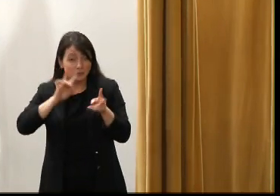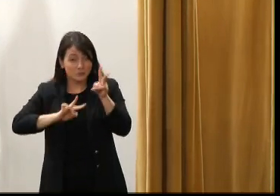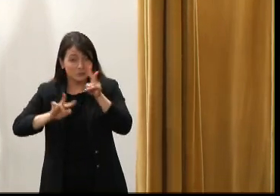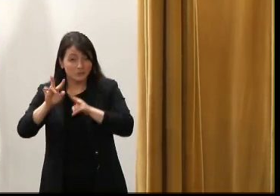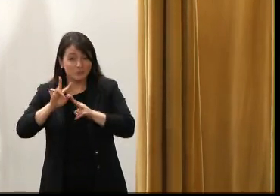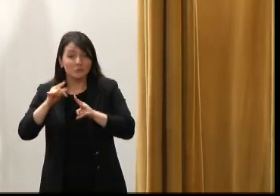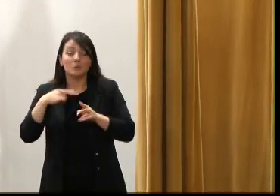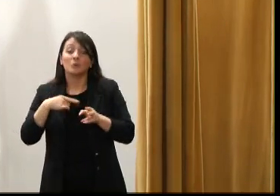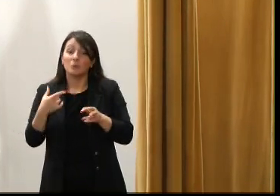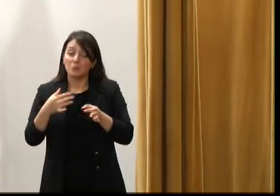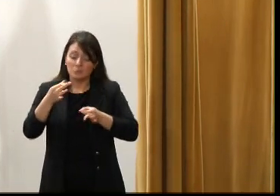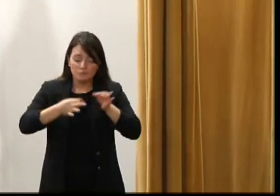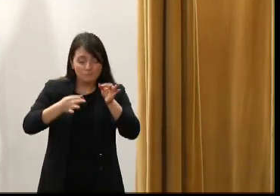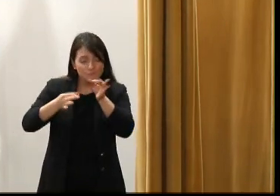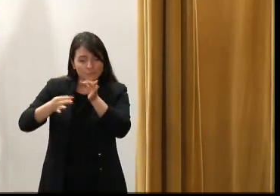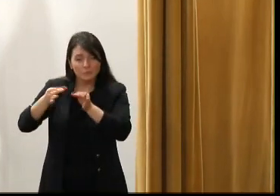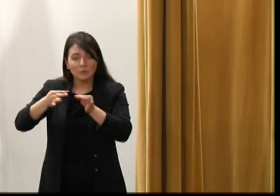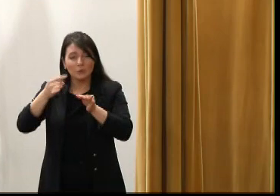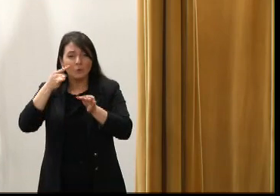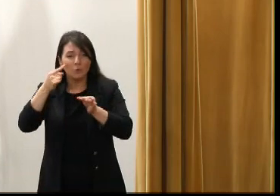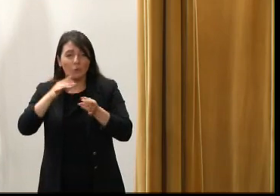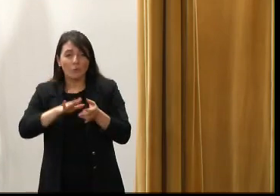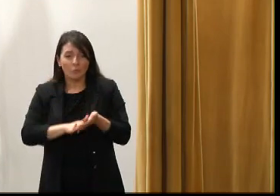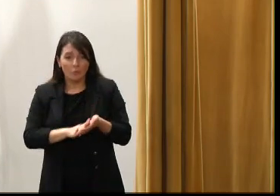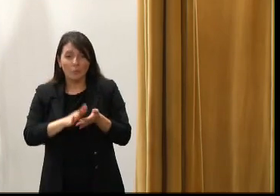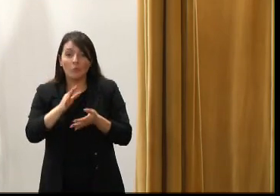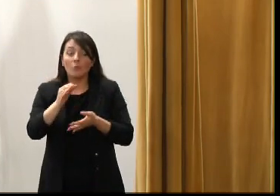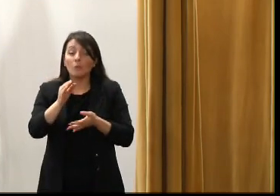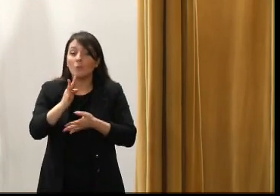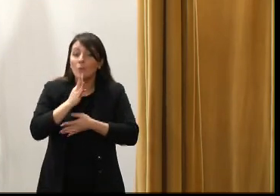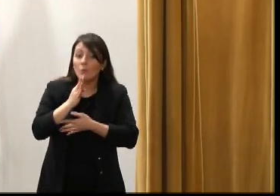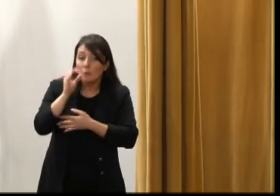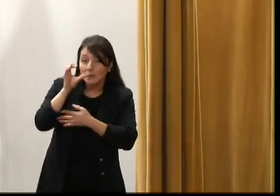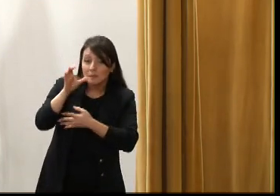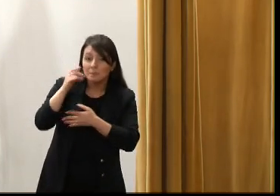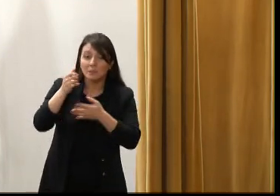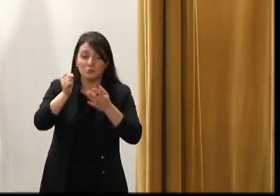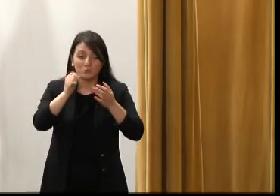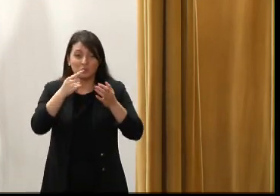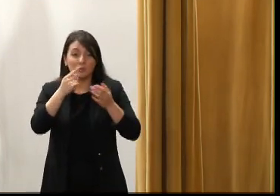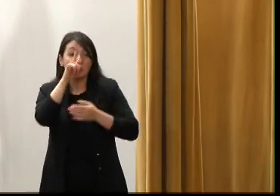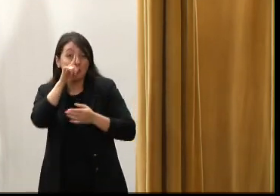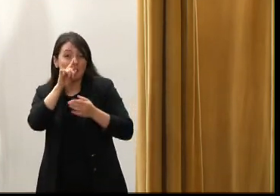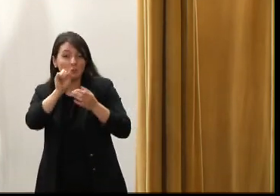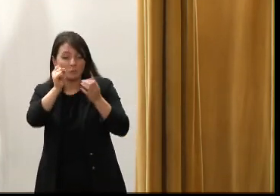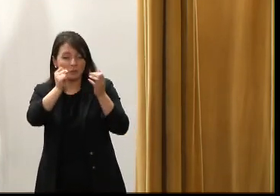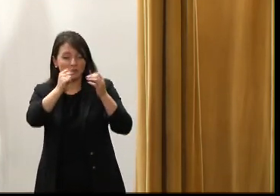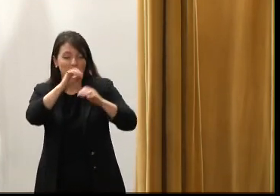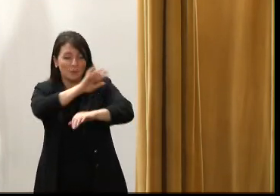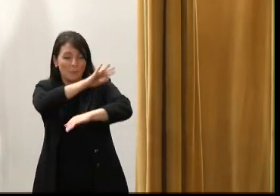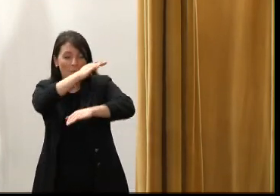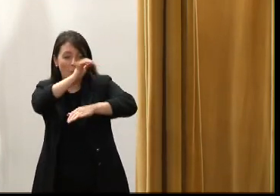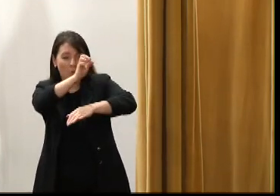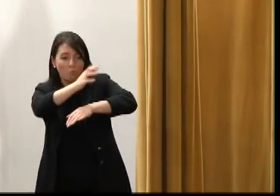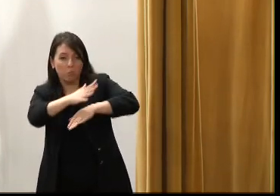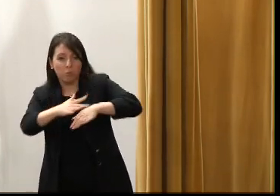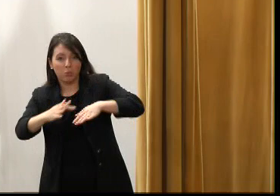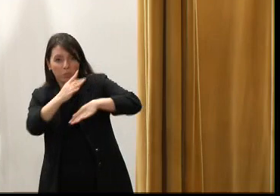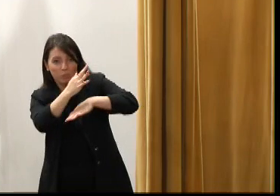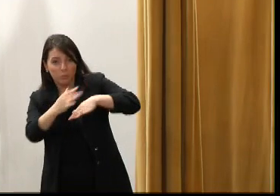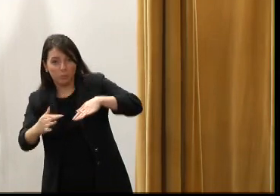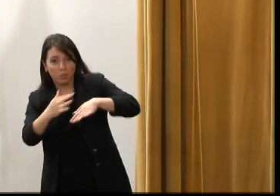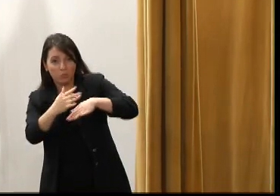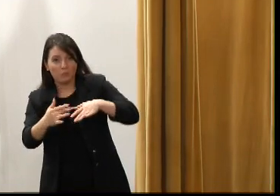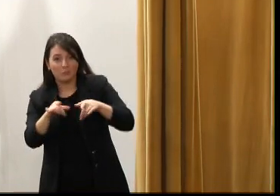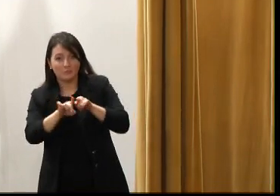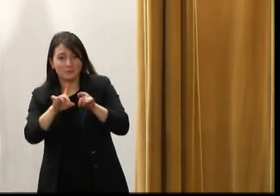o conhecimento de riscos de áreas de inundações, deslizamentos e riscos climáticos